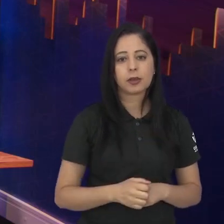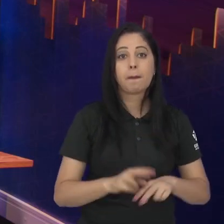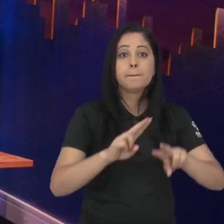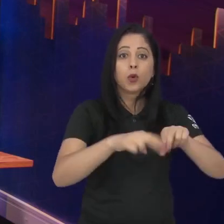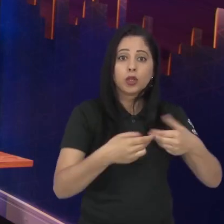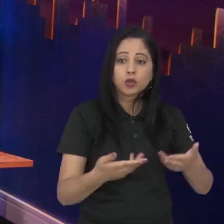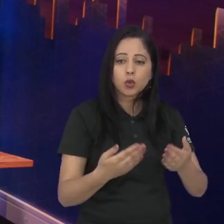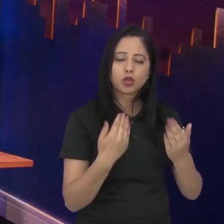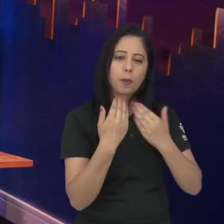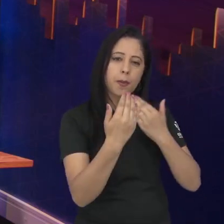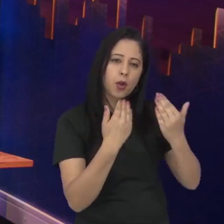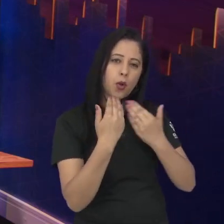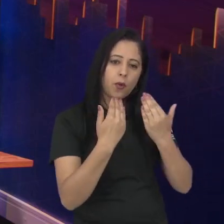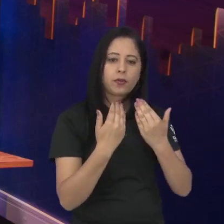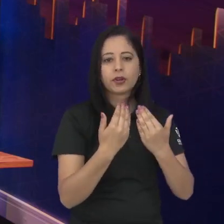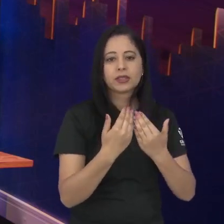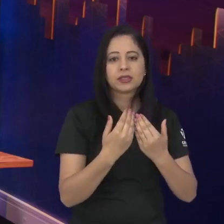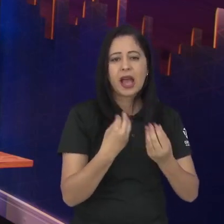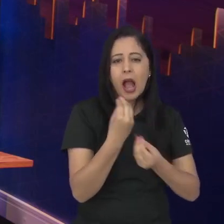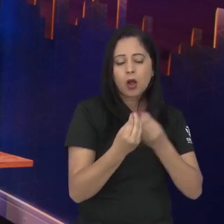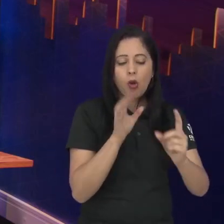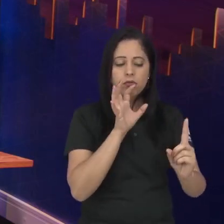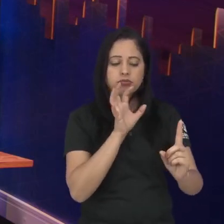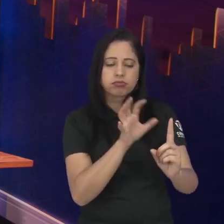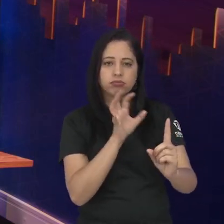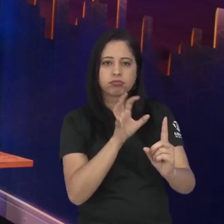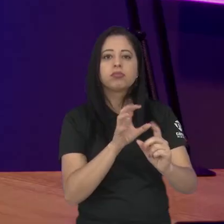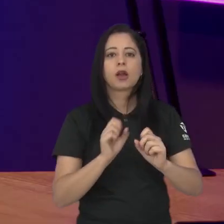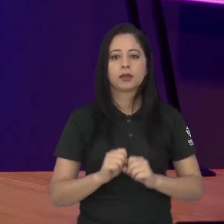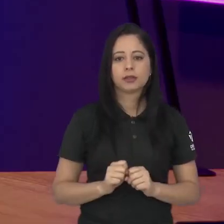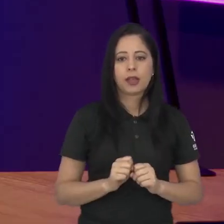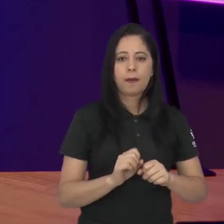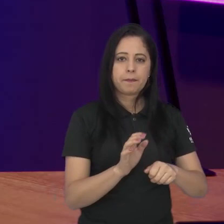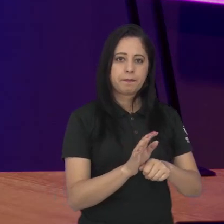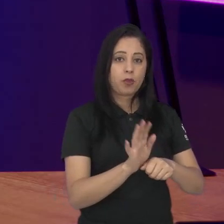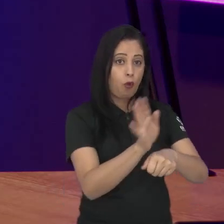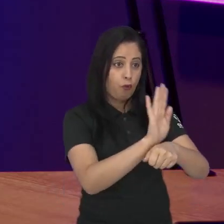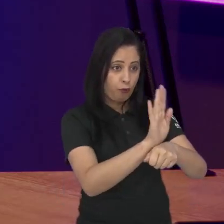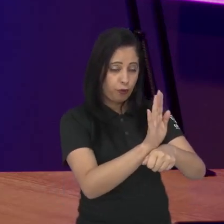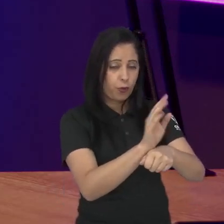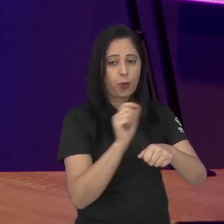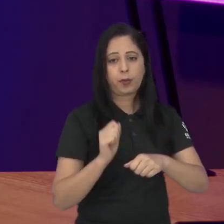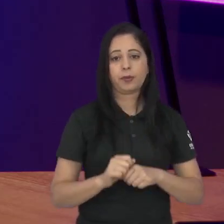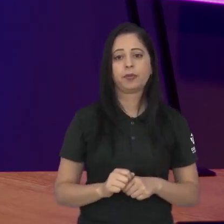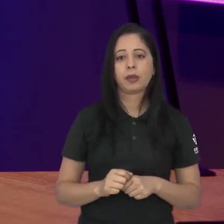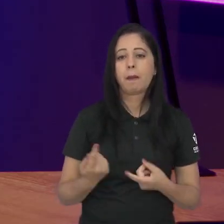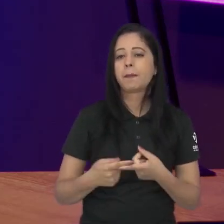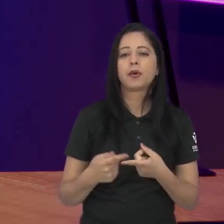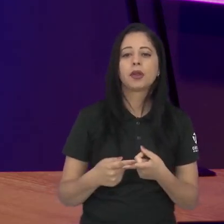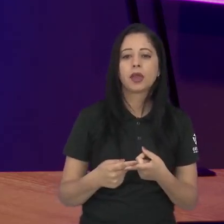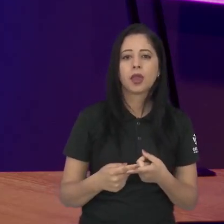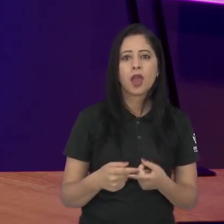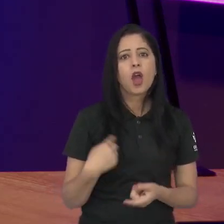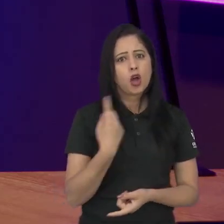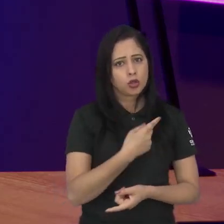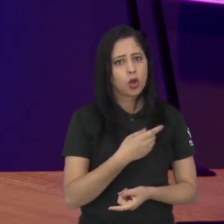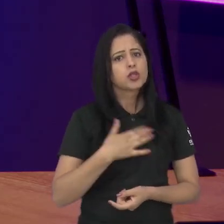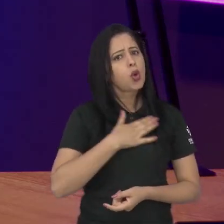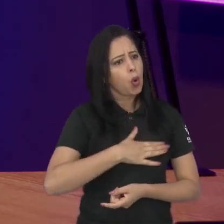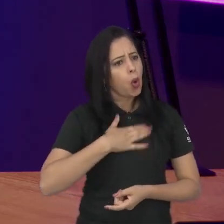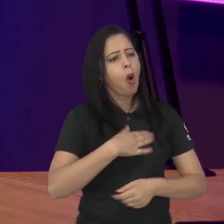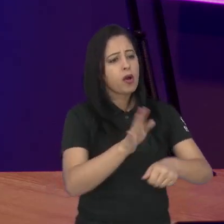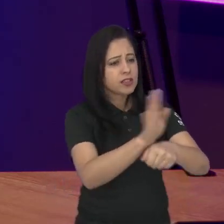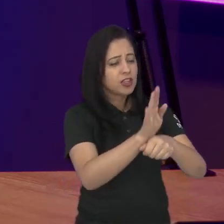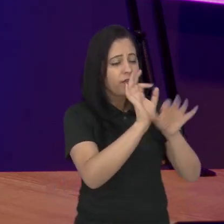gente quer discutir um pouquinho dos efeitos disso e também como isso acontece na ficção, porque na verdade a gente é um pouco